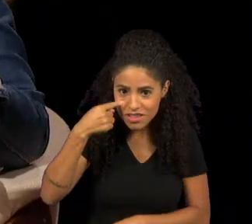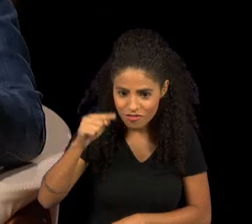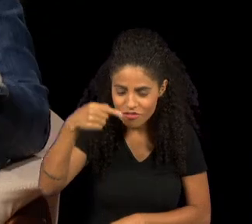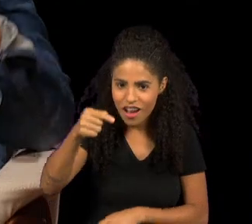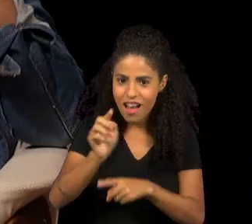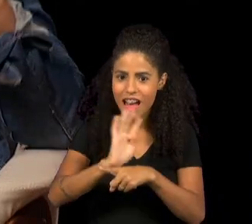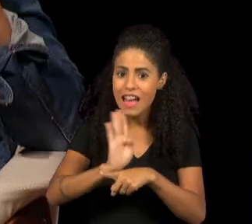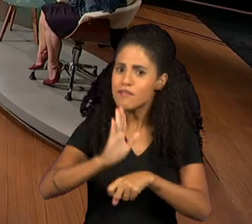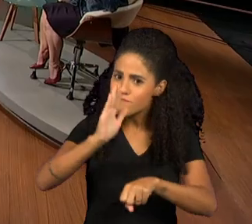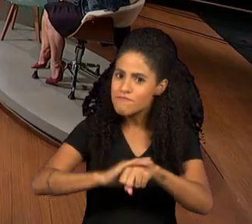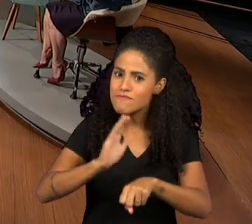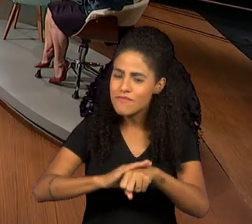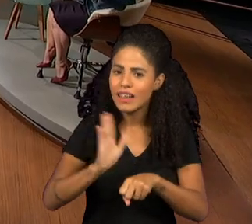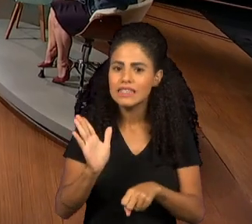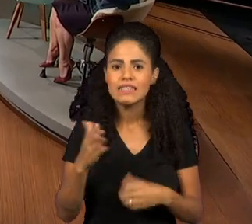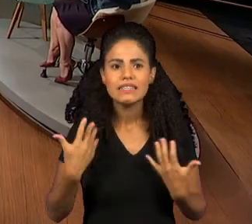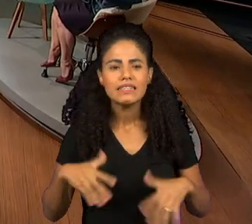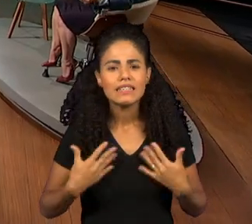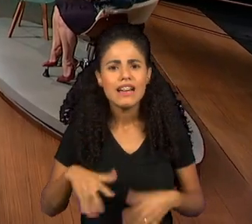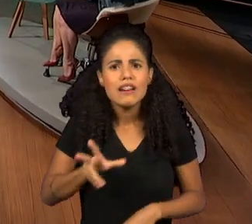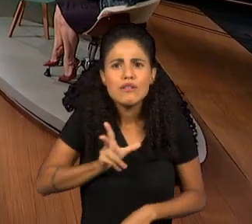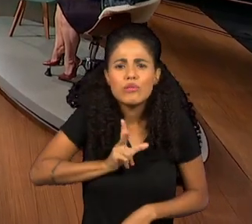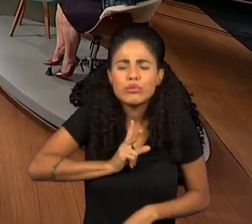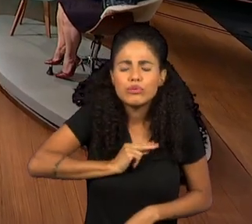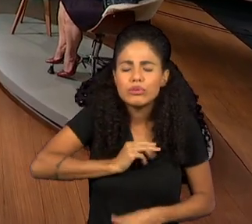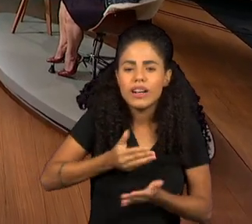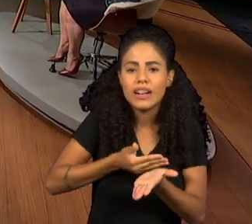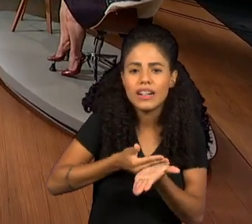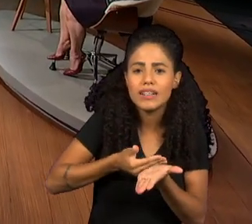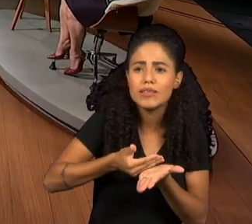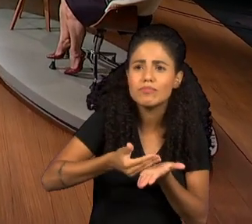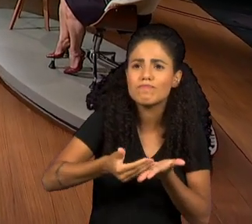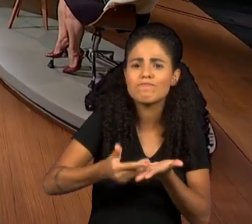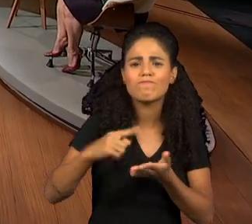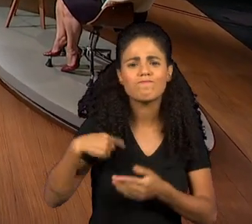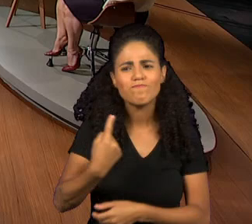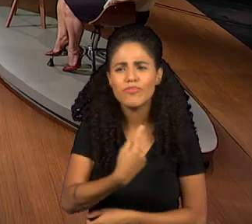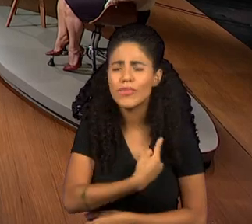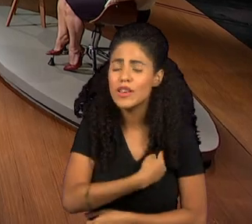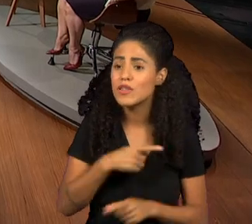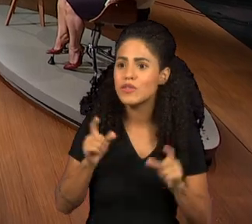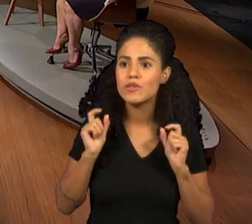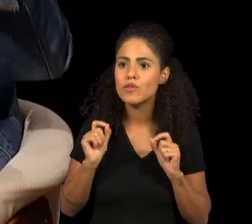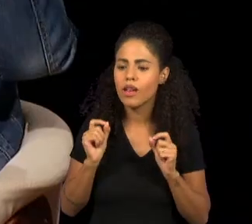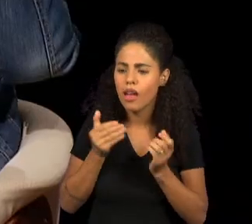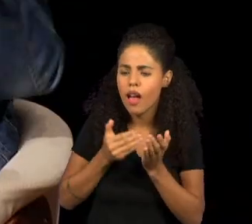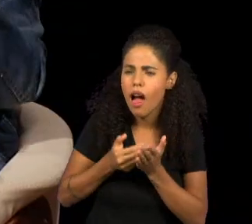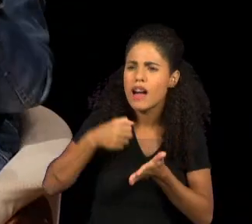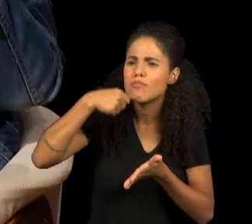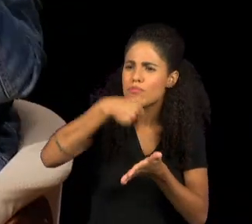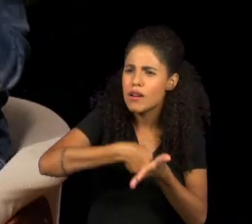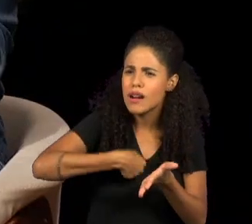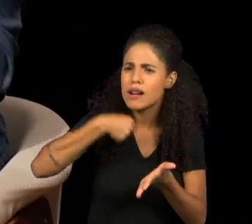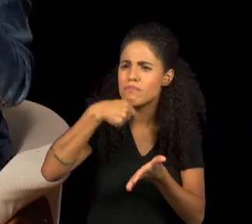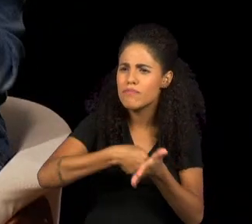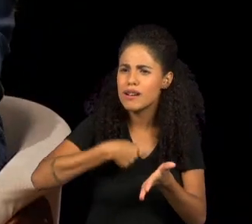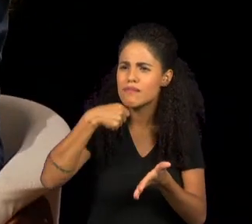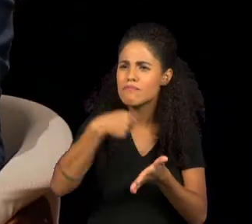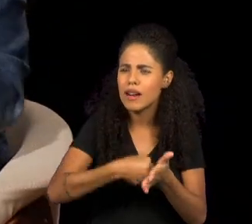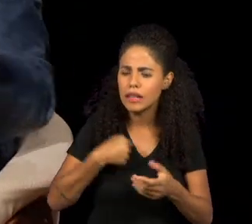remetendo ao meu começo, bastante. gente. A gente, sabe o que a gente faz? A gente luta tanto e